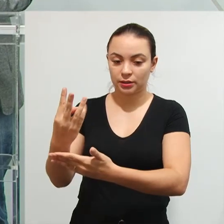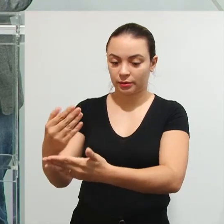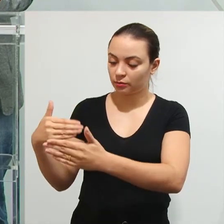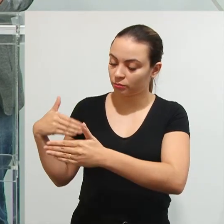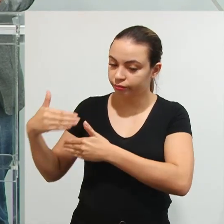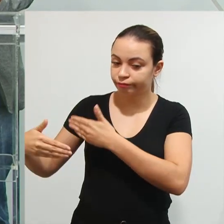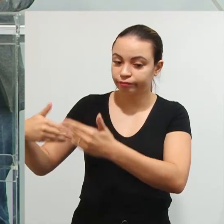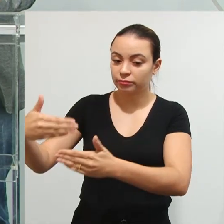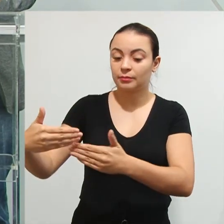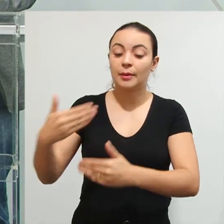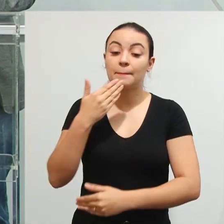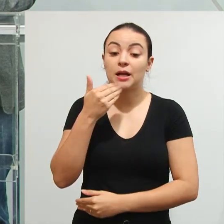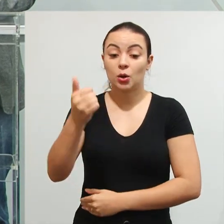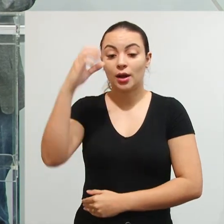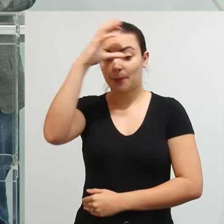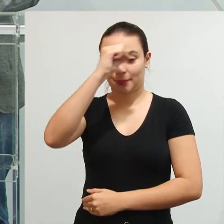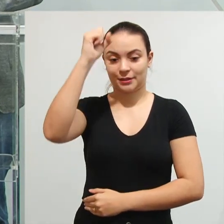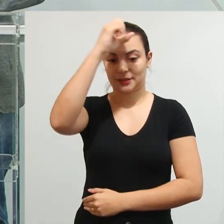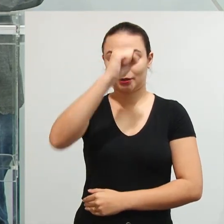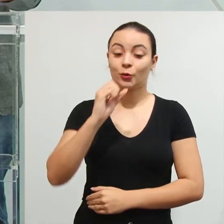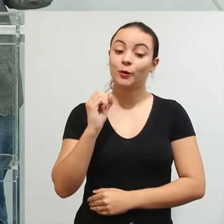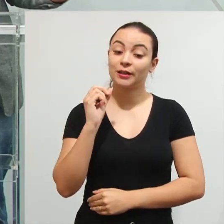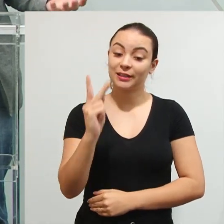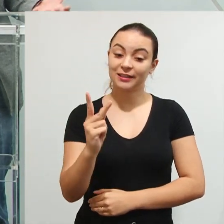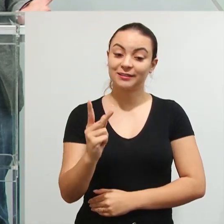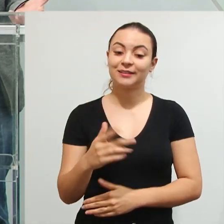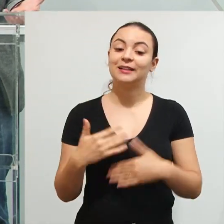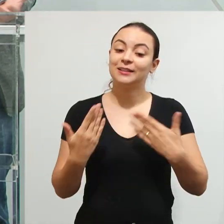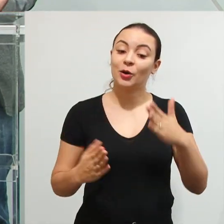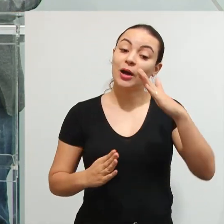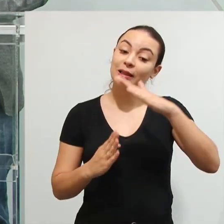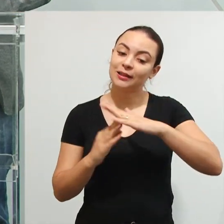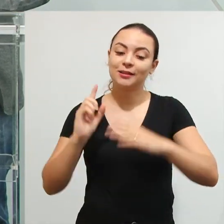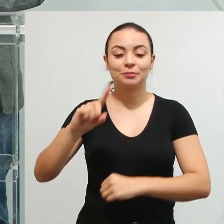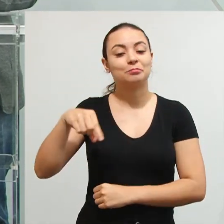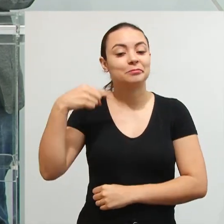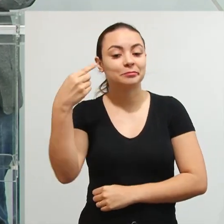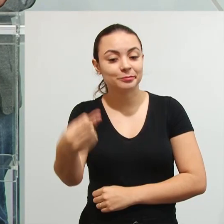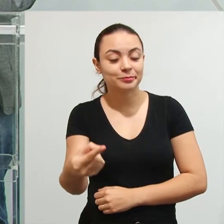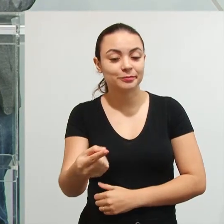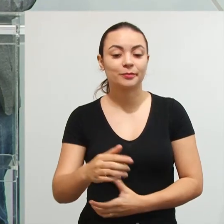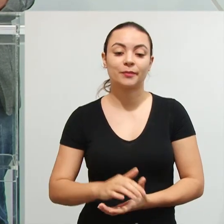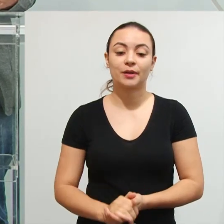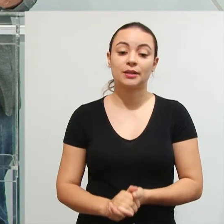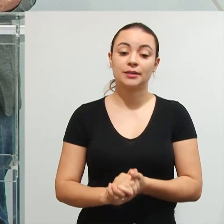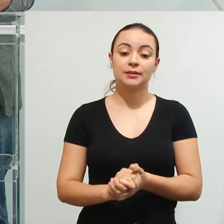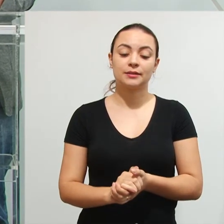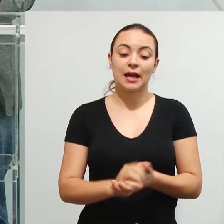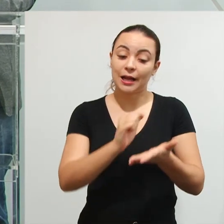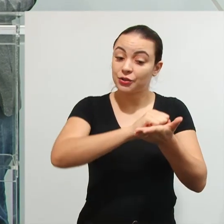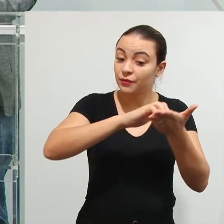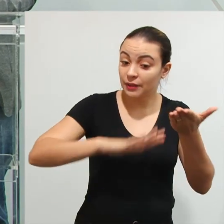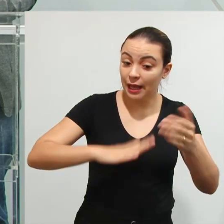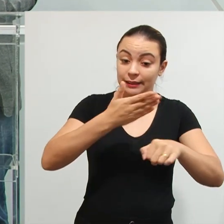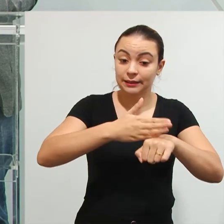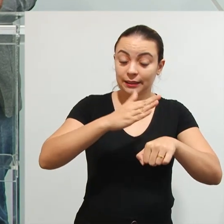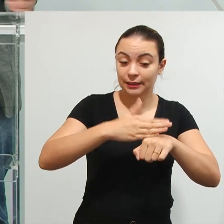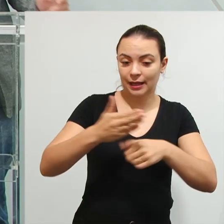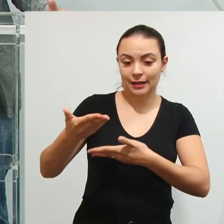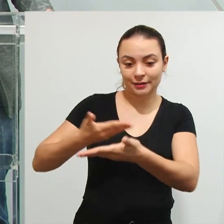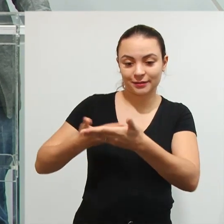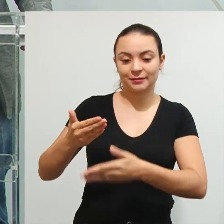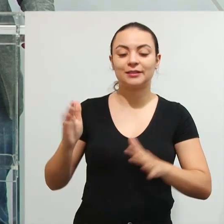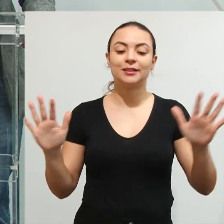melhorar o teu aprendizado Ok então até um próximo momento faça as atividades com aluno